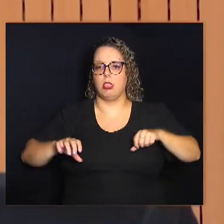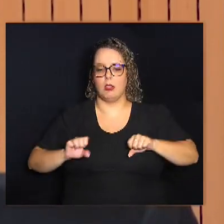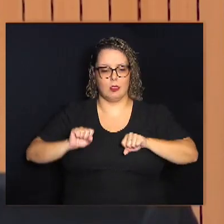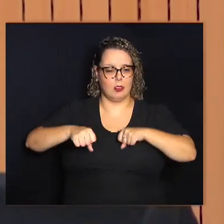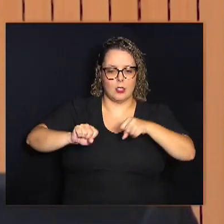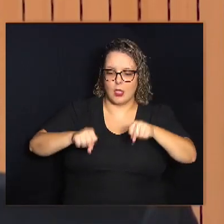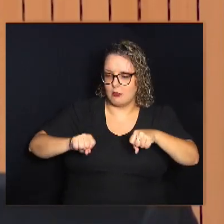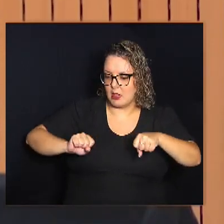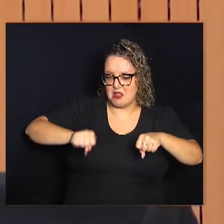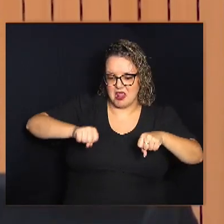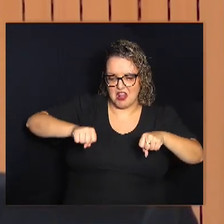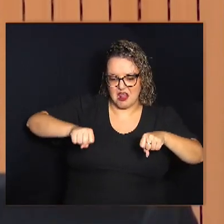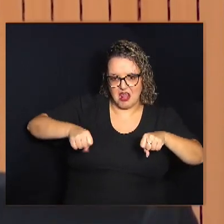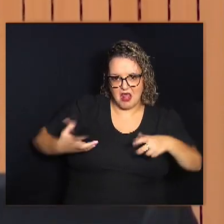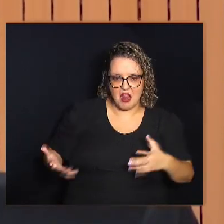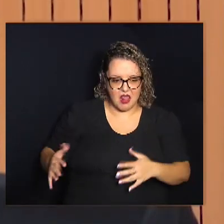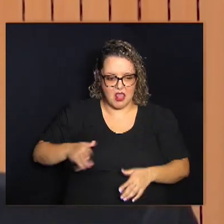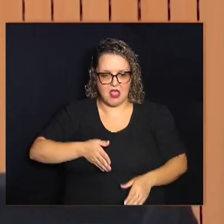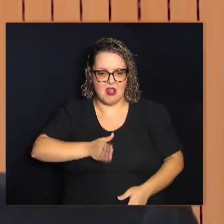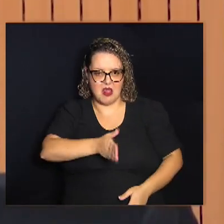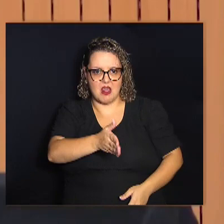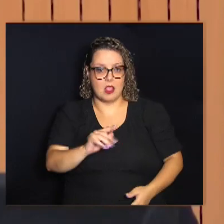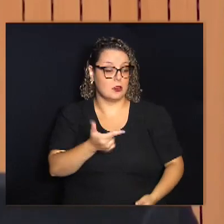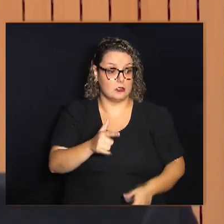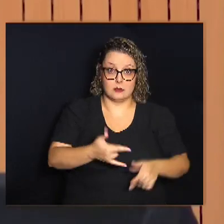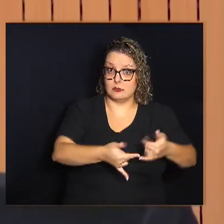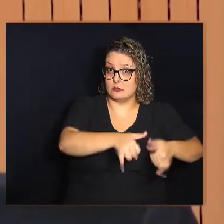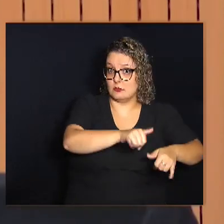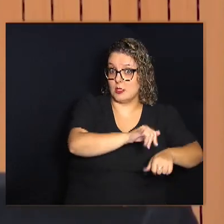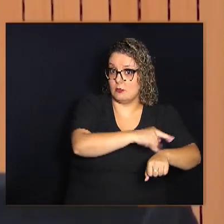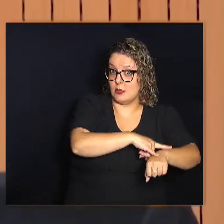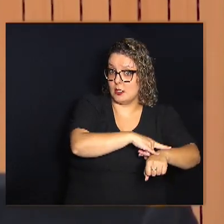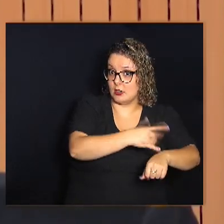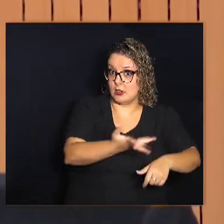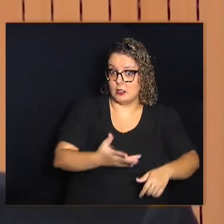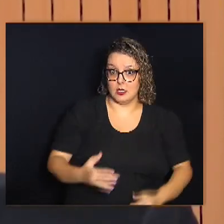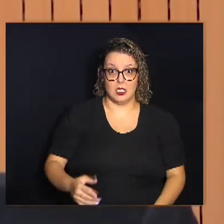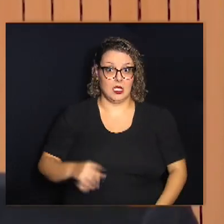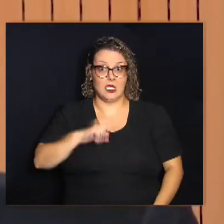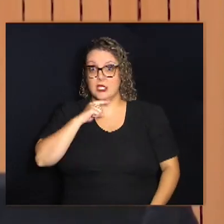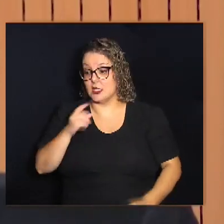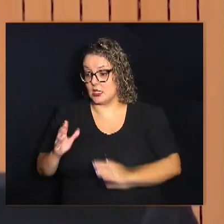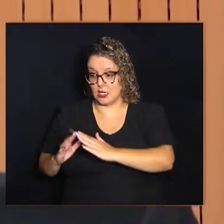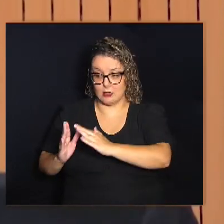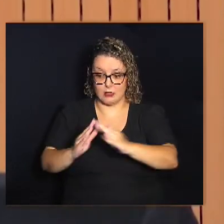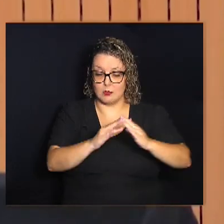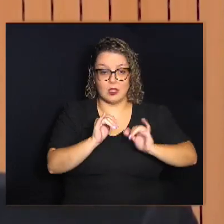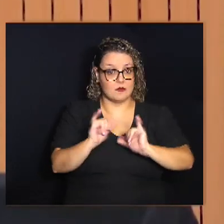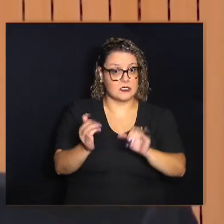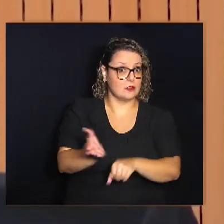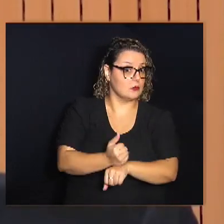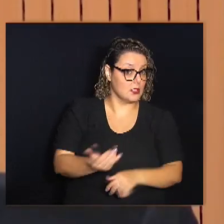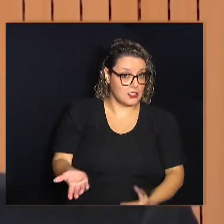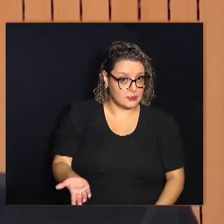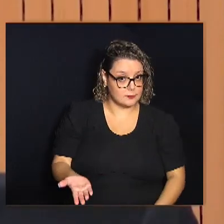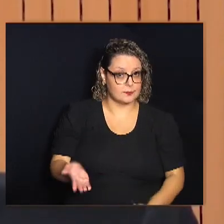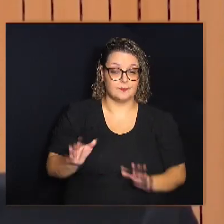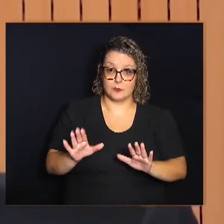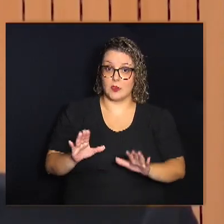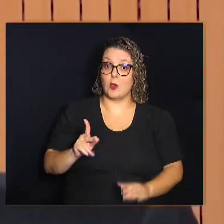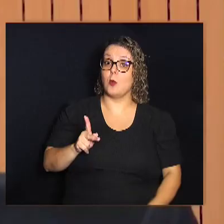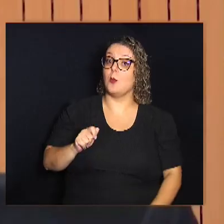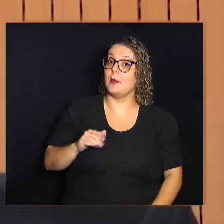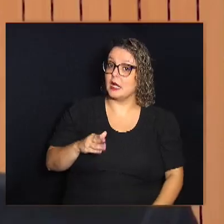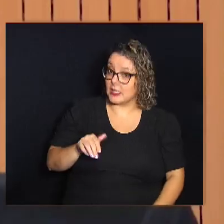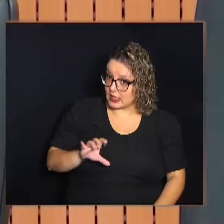com velocidade e que não tenha banheiro químico e que nenhum morador foi avisado com antecedência. Então, o pancadão,